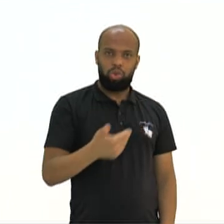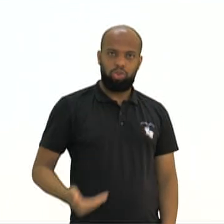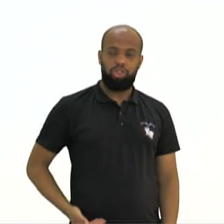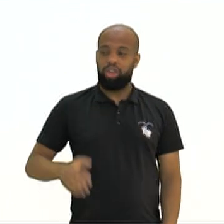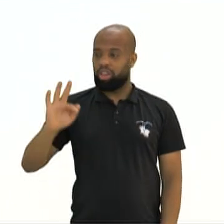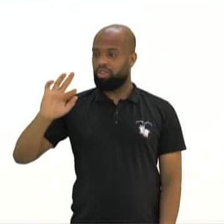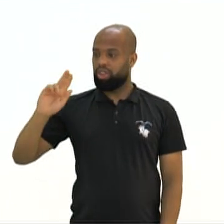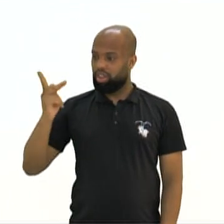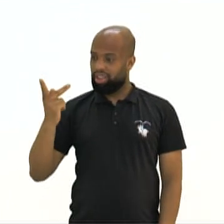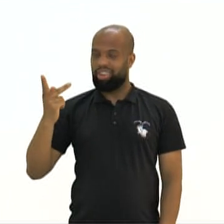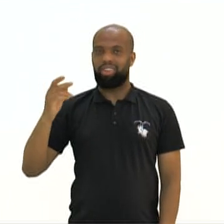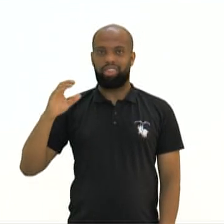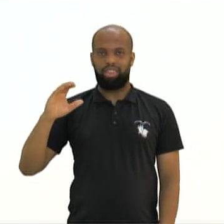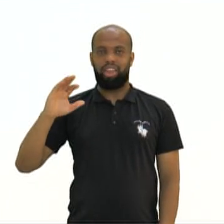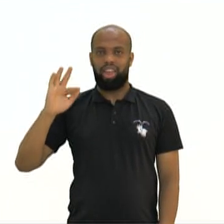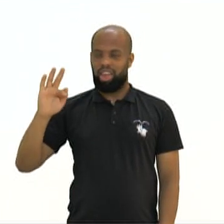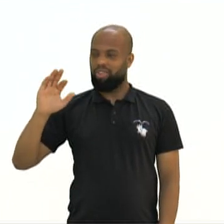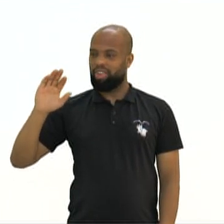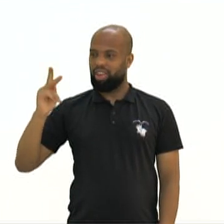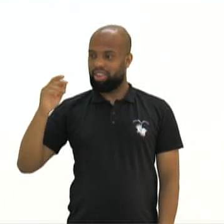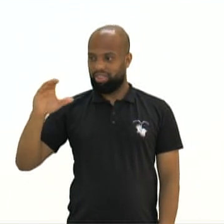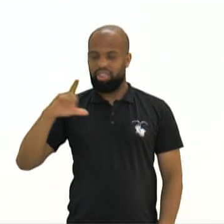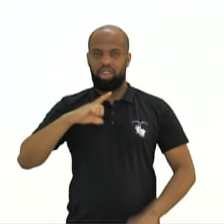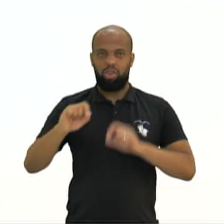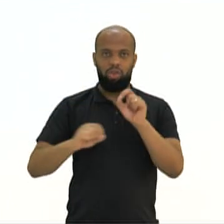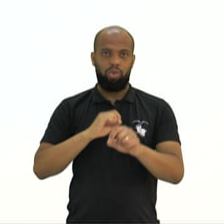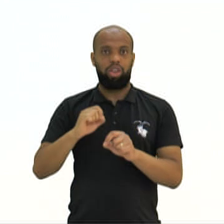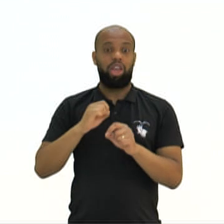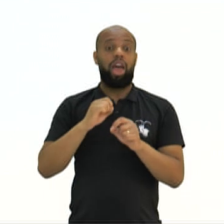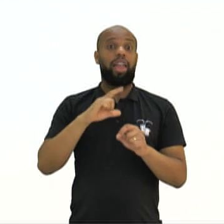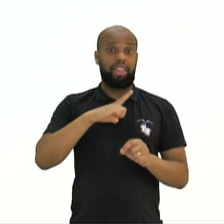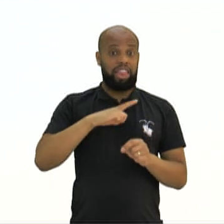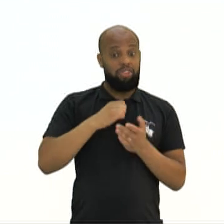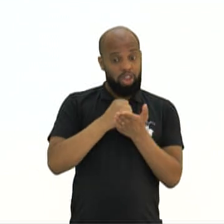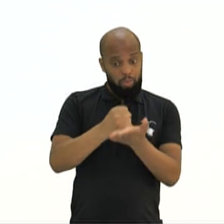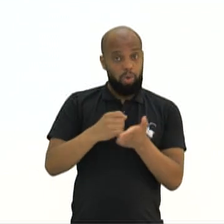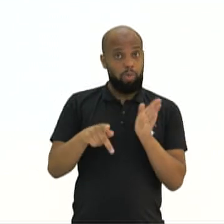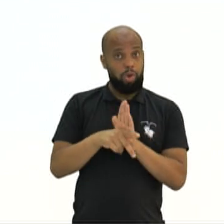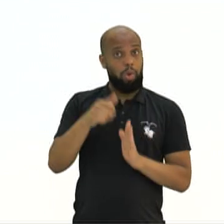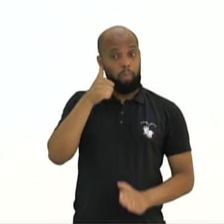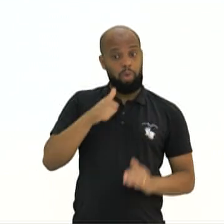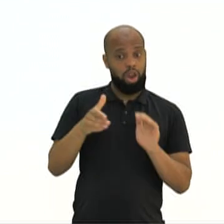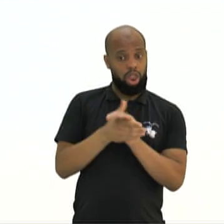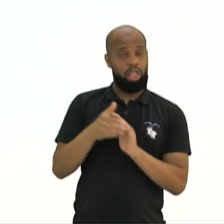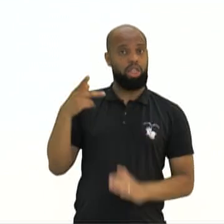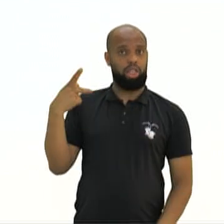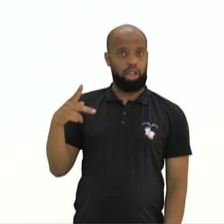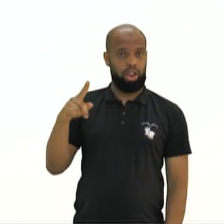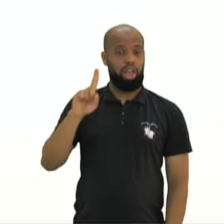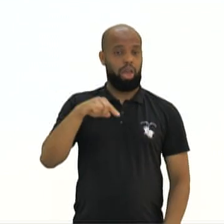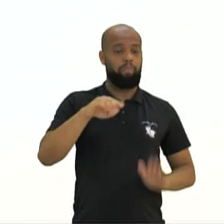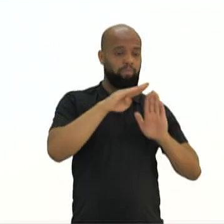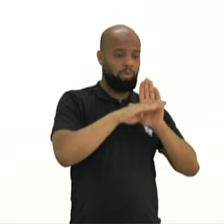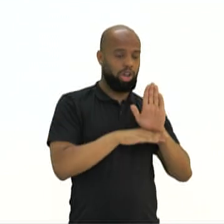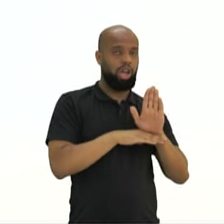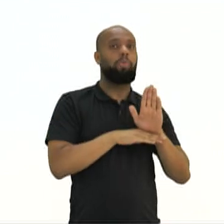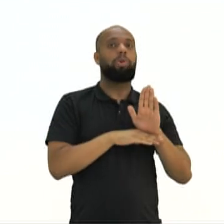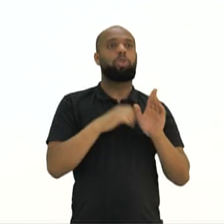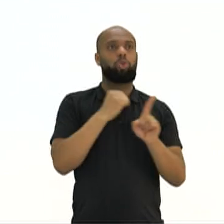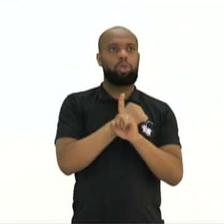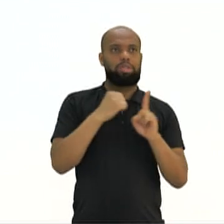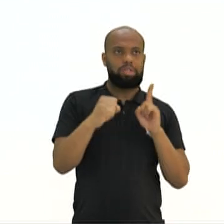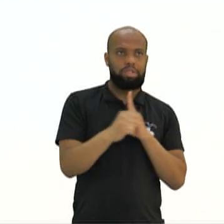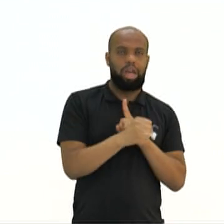Henrique Cardoso vai implantar, né, com a ajuda da sua esposa, dona Ruth Cardoso, os programas sociais, Bolsa Escola,